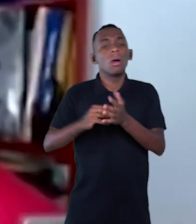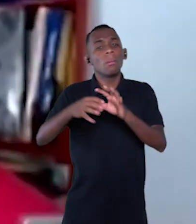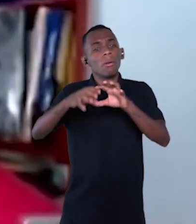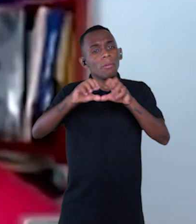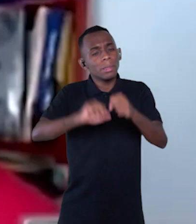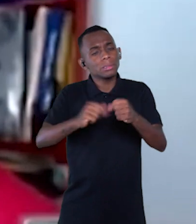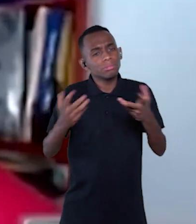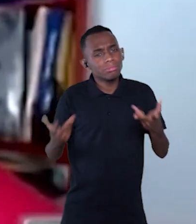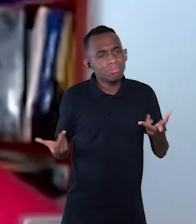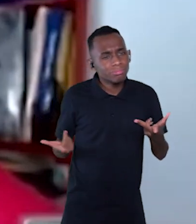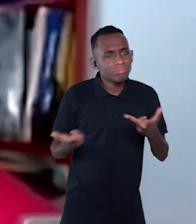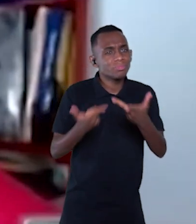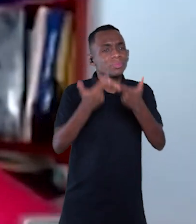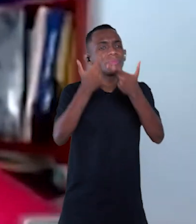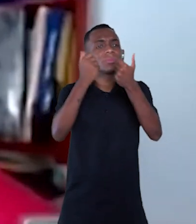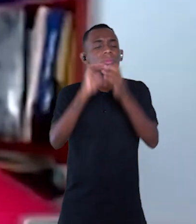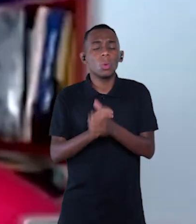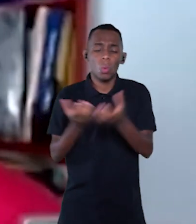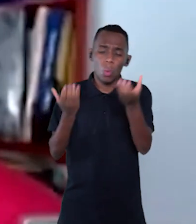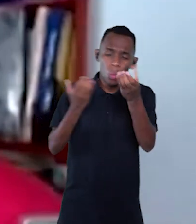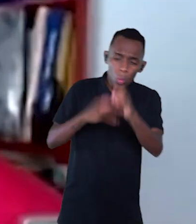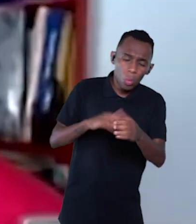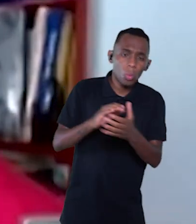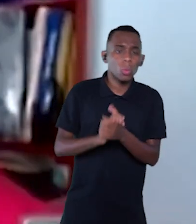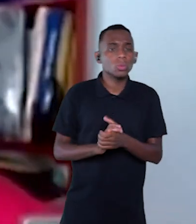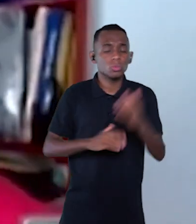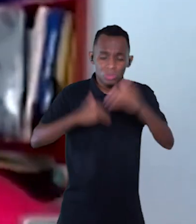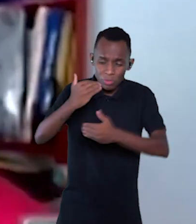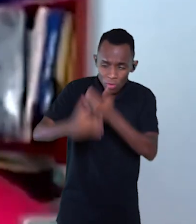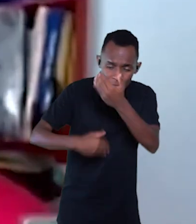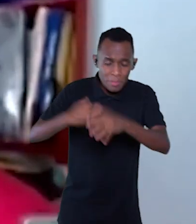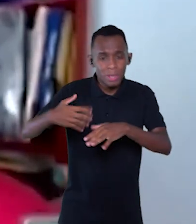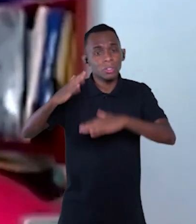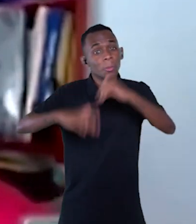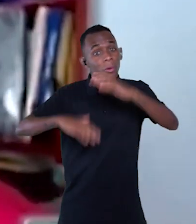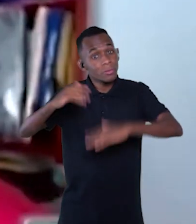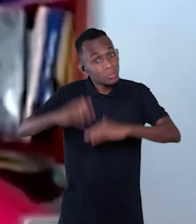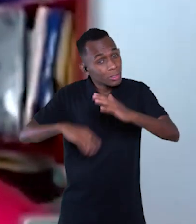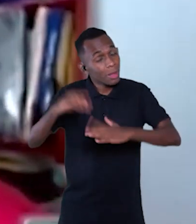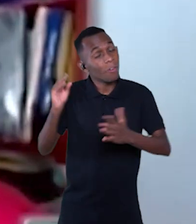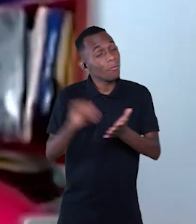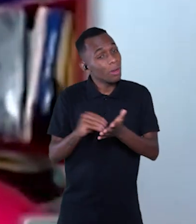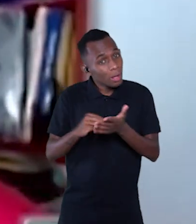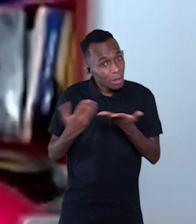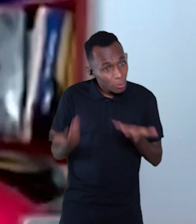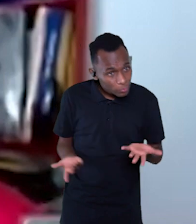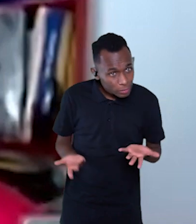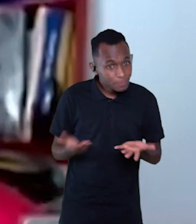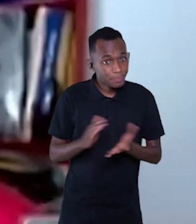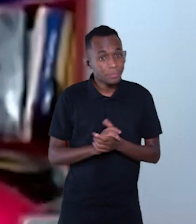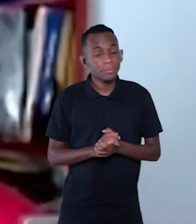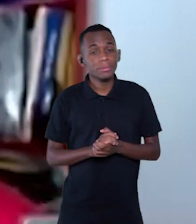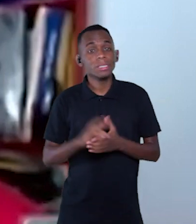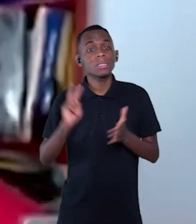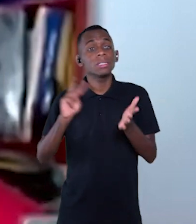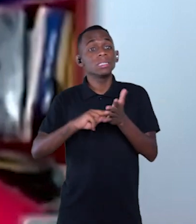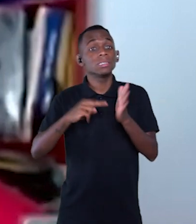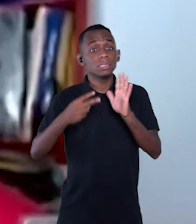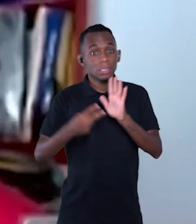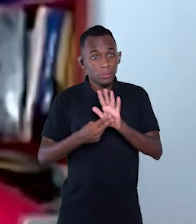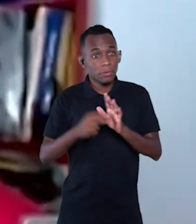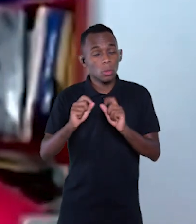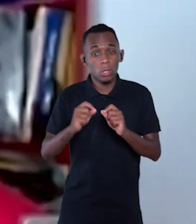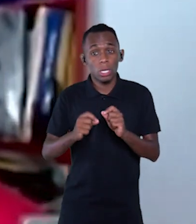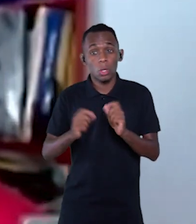de carreira, de planos de cargos e carreiras. A gente não tem isso. Então, isso joga